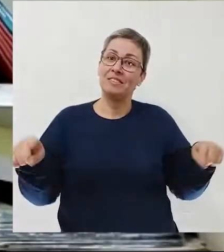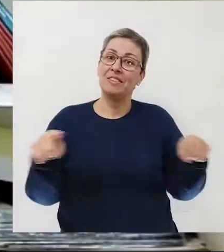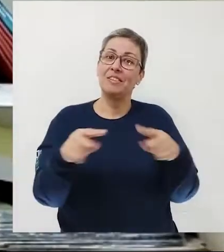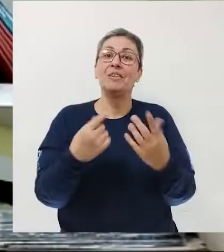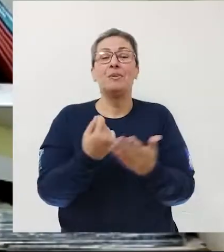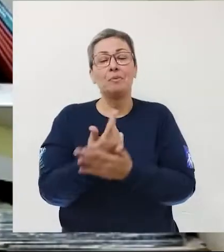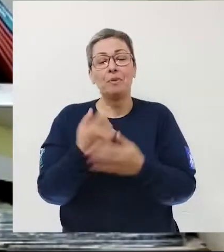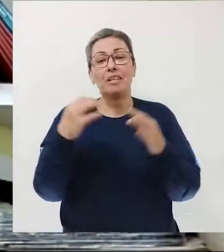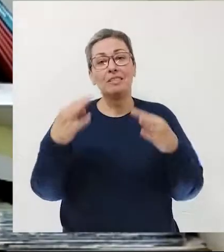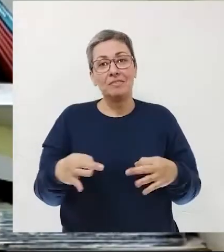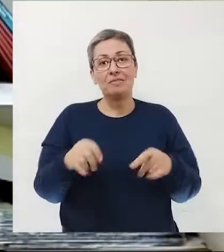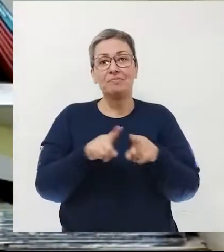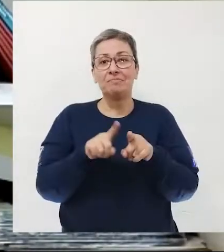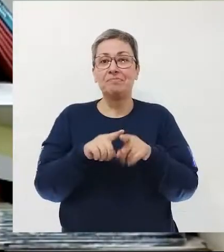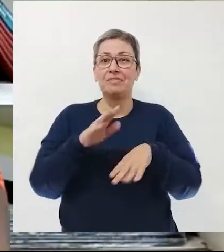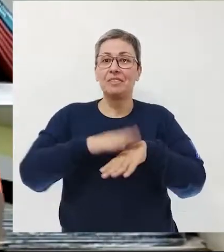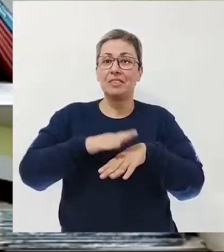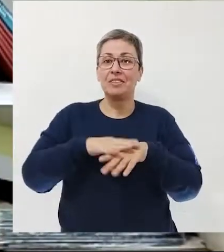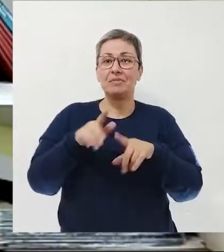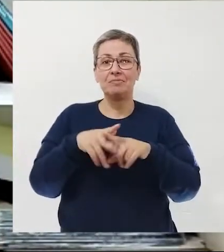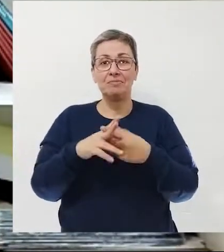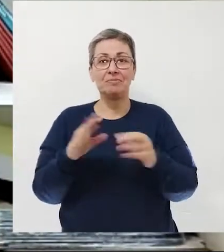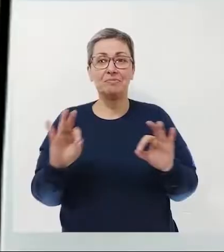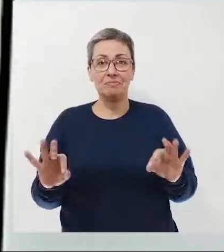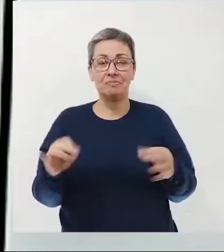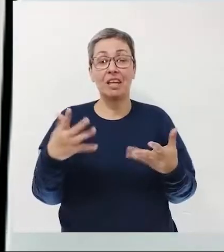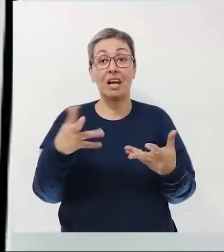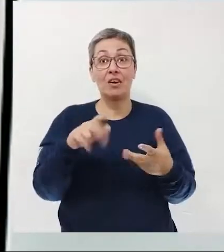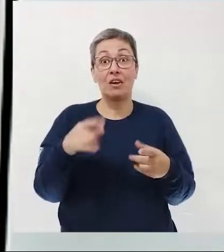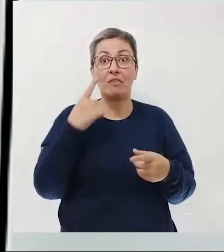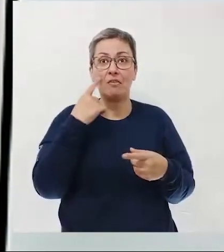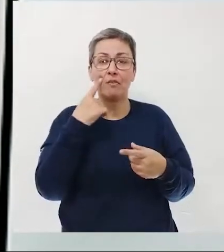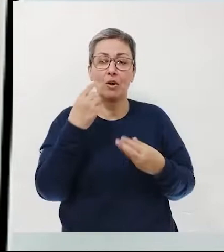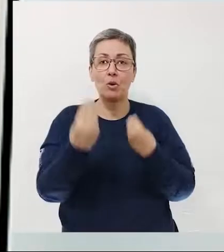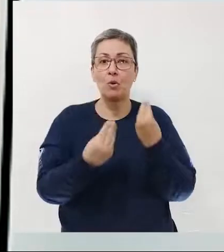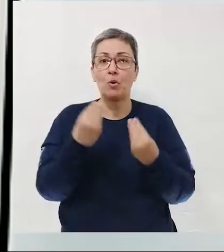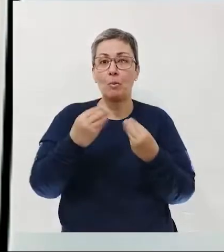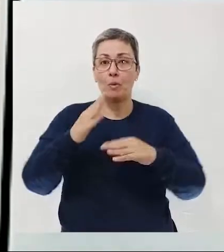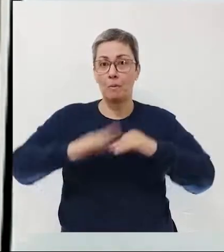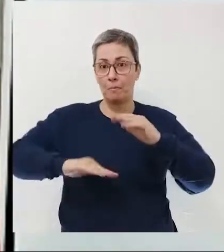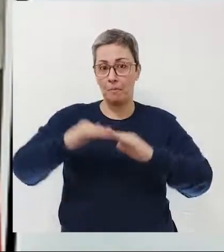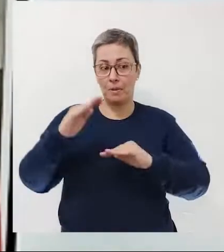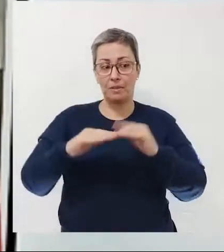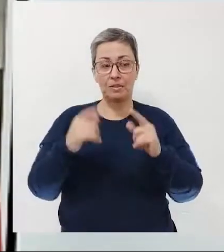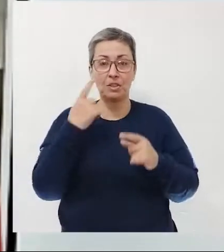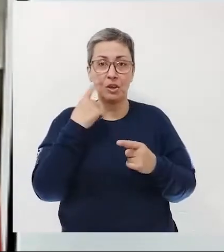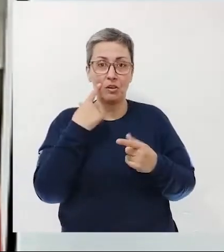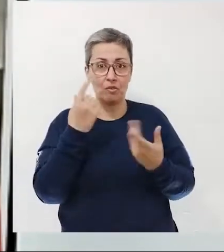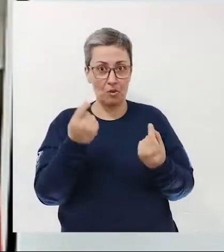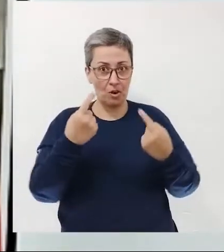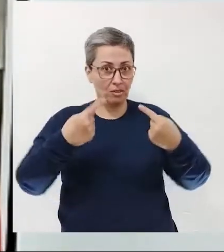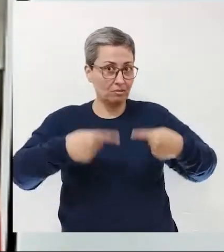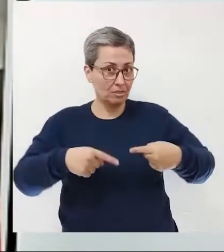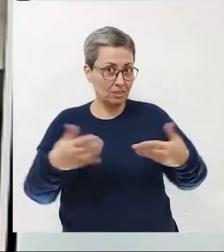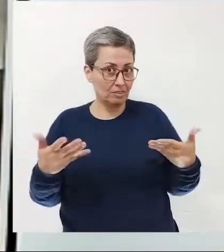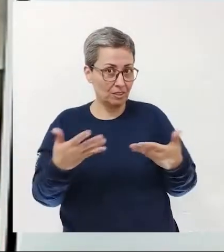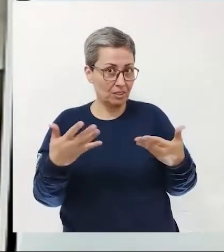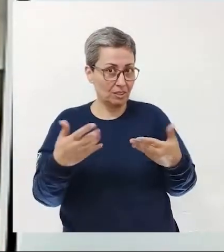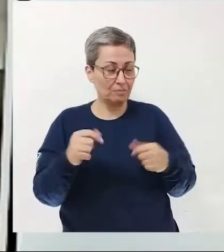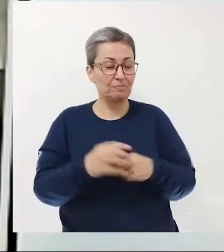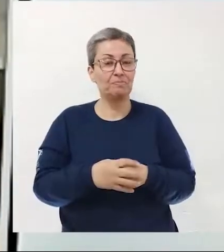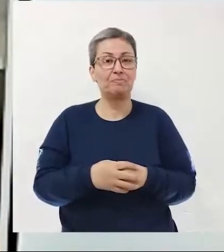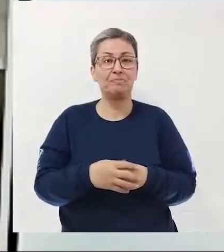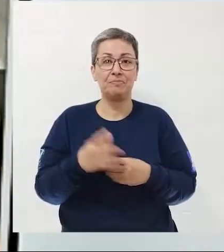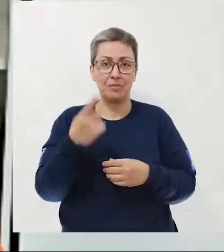vai comprar para que seja feito esse trabalho? Vamos ver como funciona na prática. Estou com um desafio aqui nas